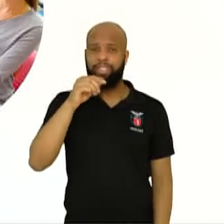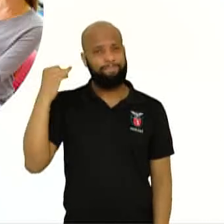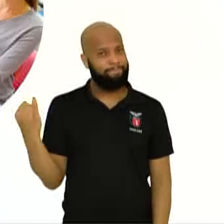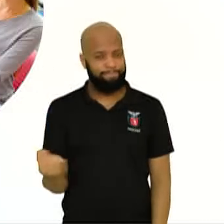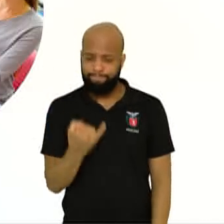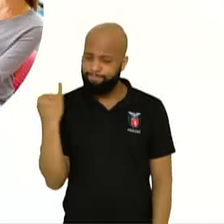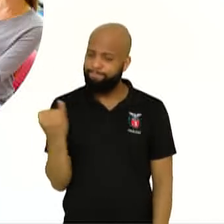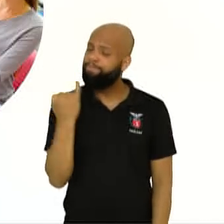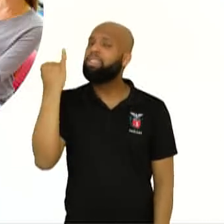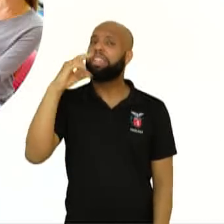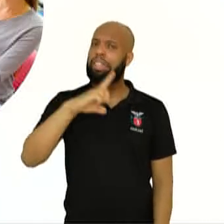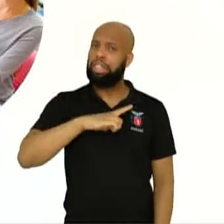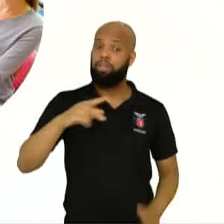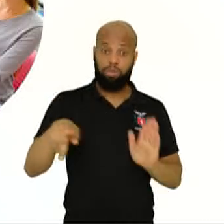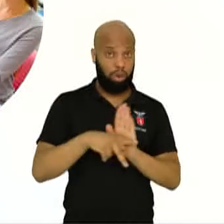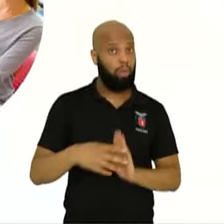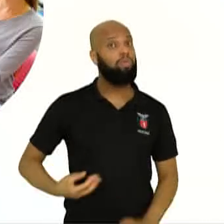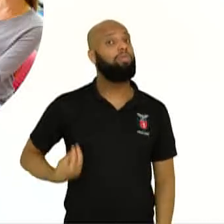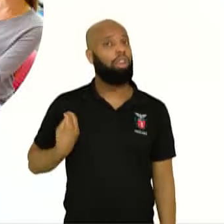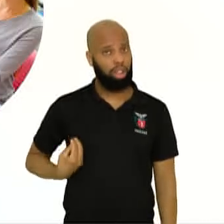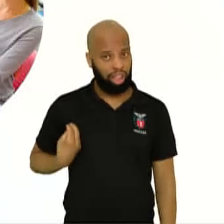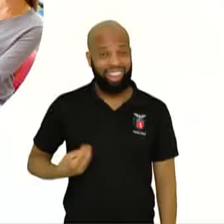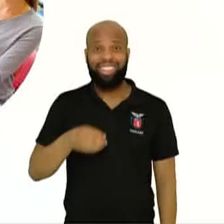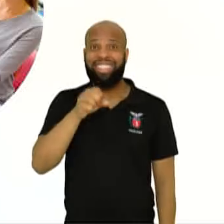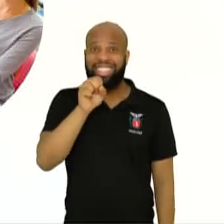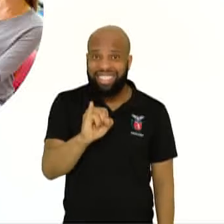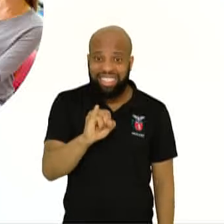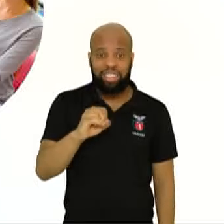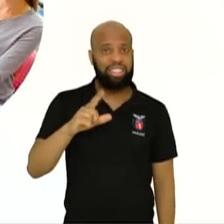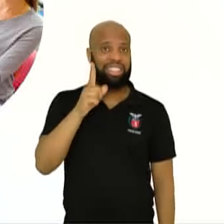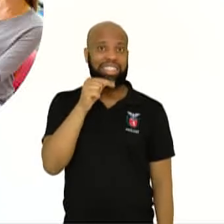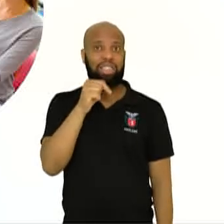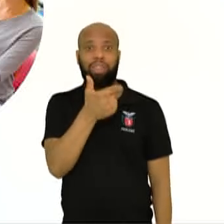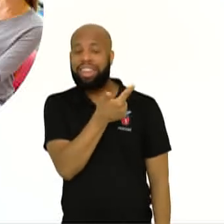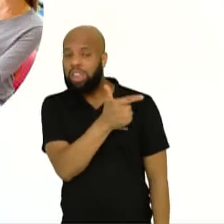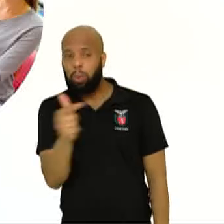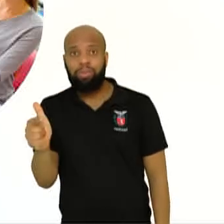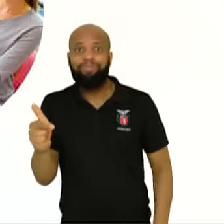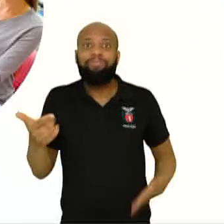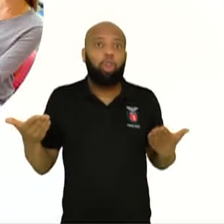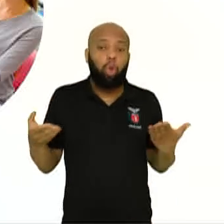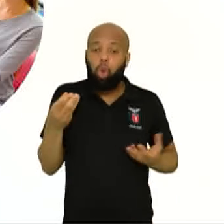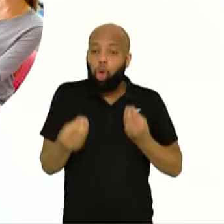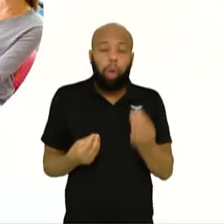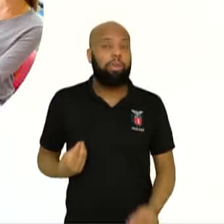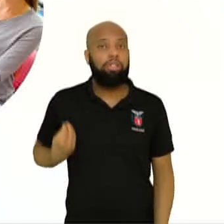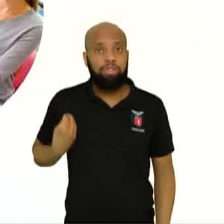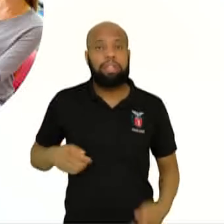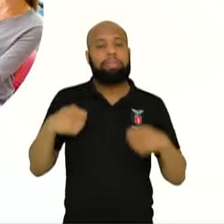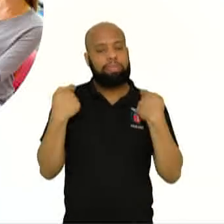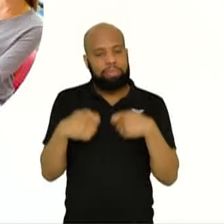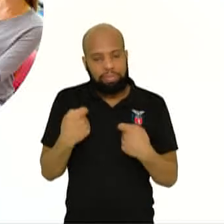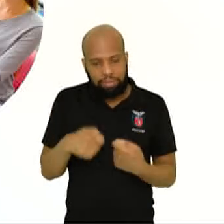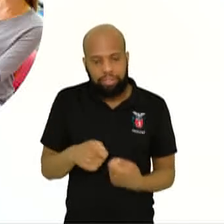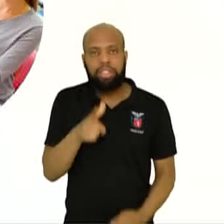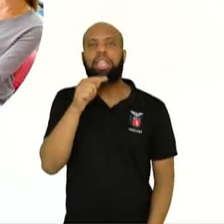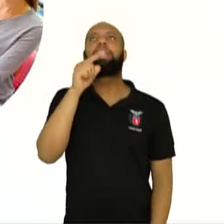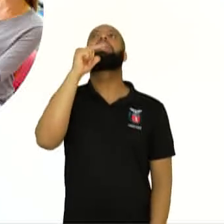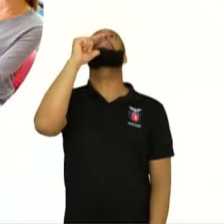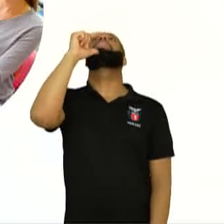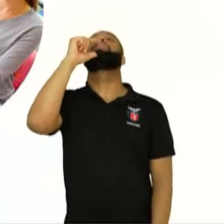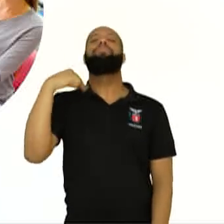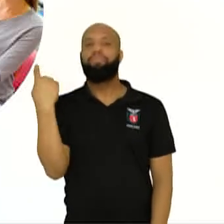um refrigerante, um salgadinho, o arroz, o macarrão, nas frutas,